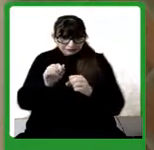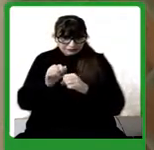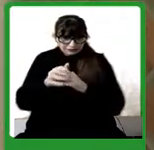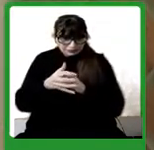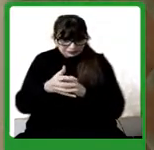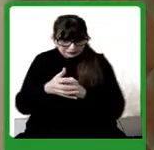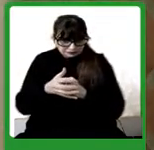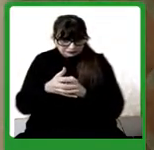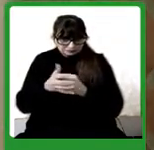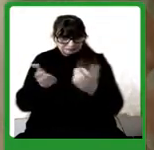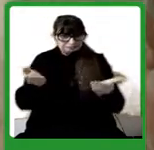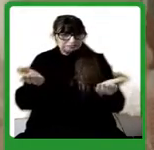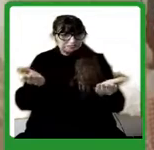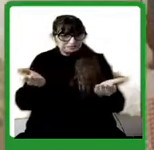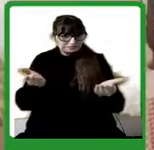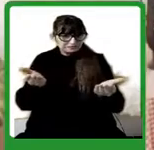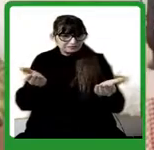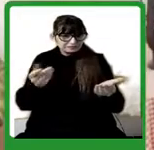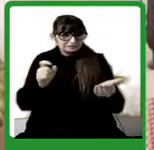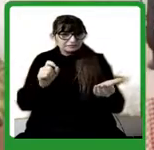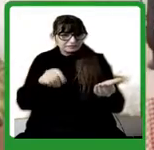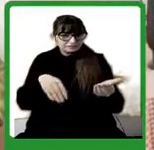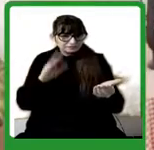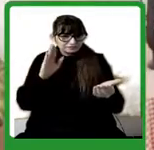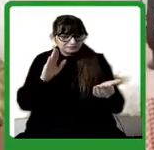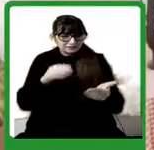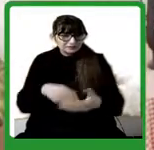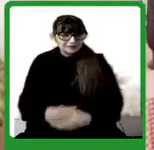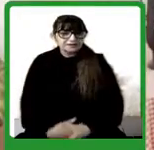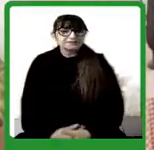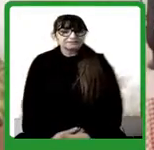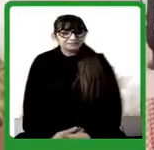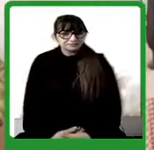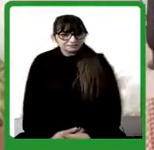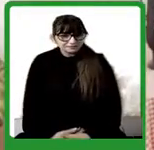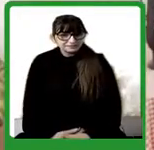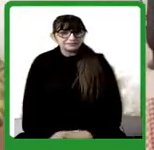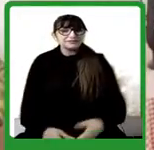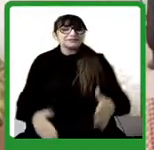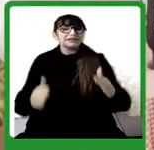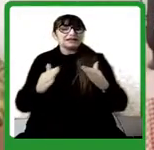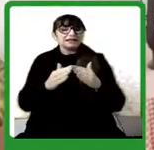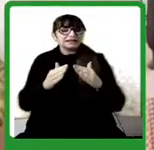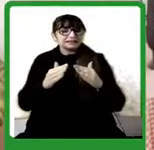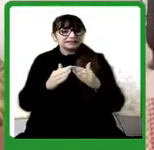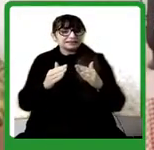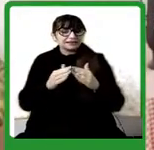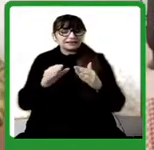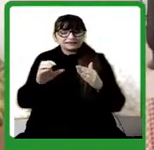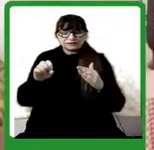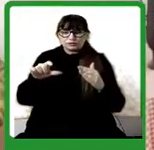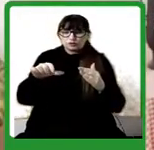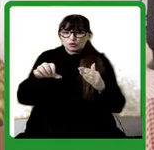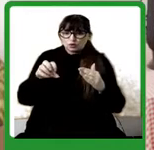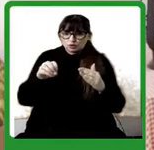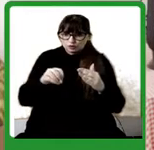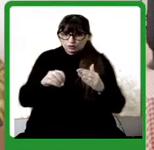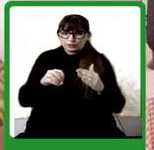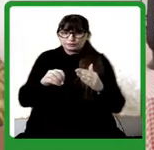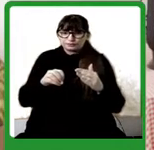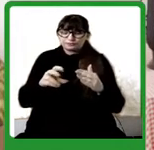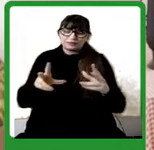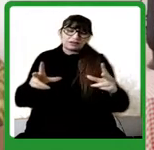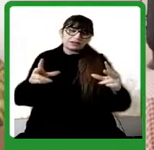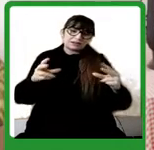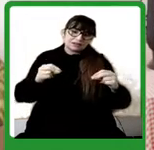que não. O que mais? Diz uma coisa. Duas. A casa do colono, o que que tem? Nossa, a casa do colono é totalmente